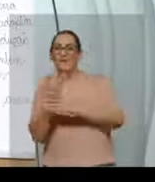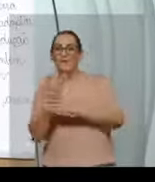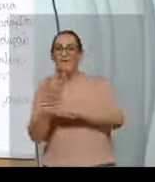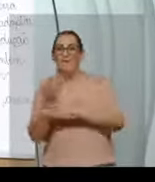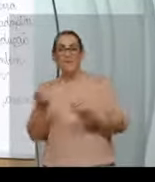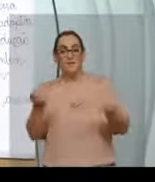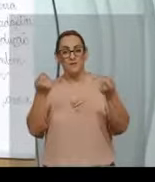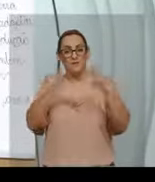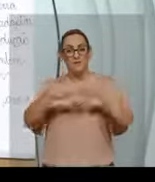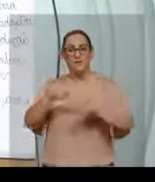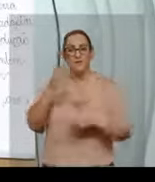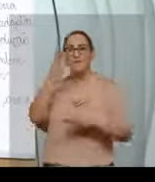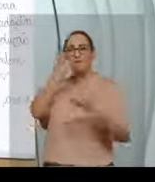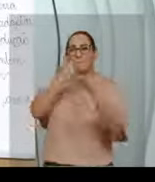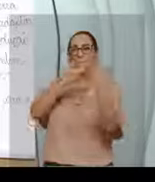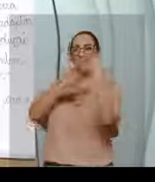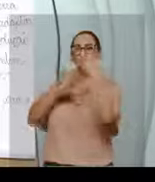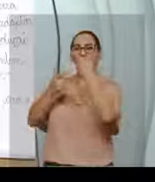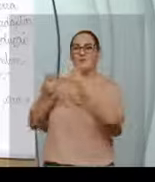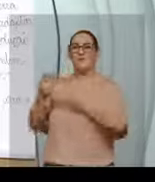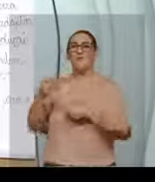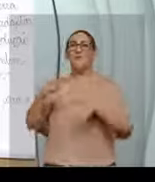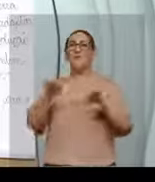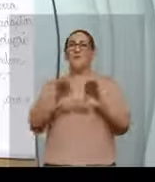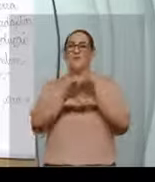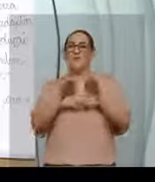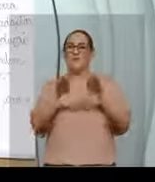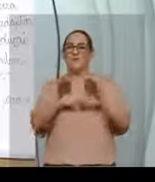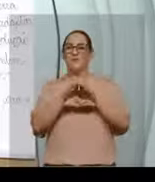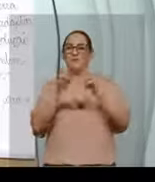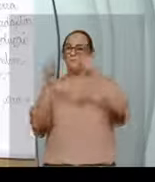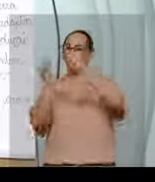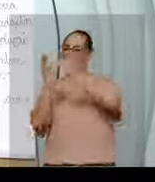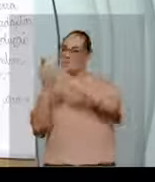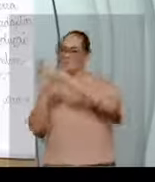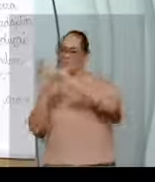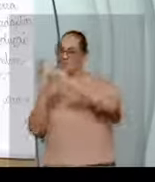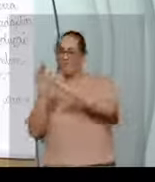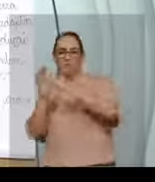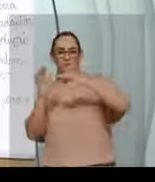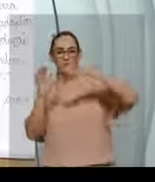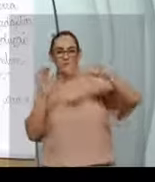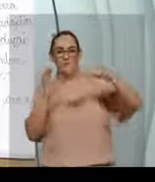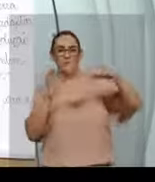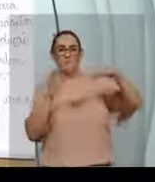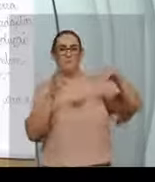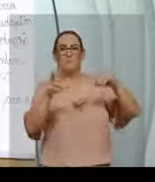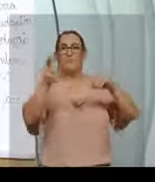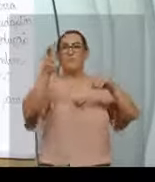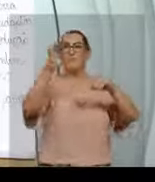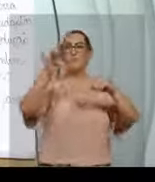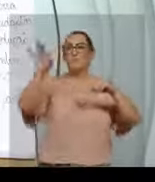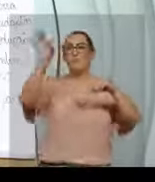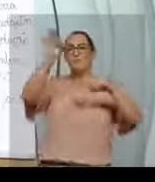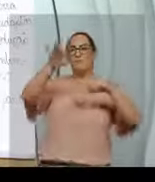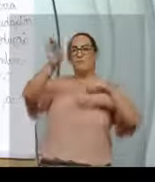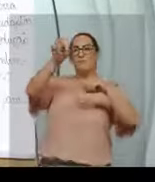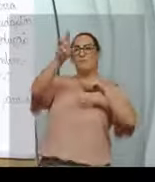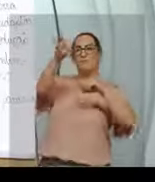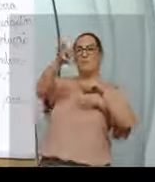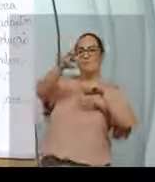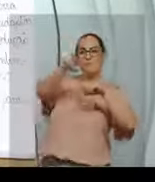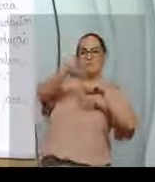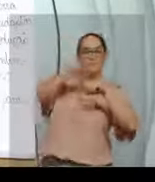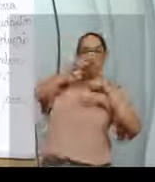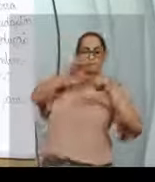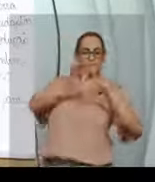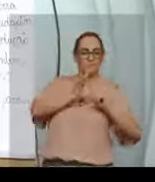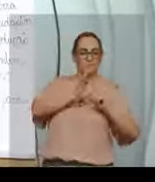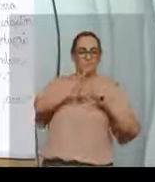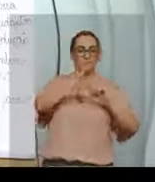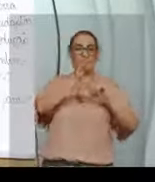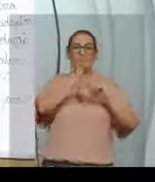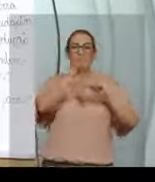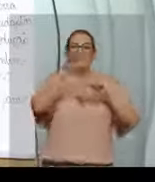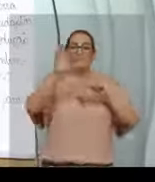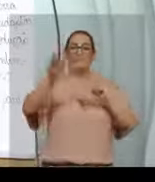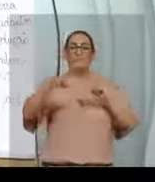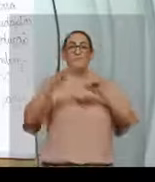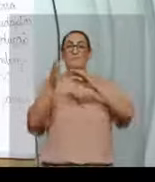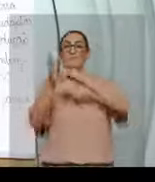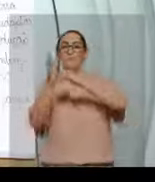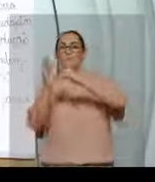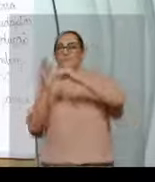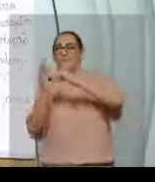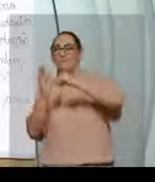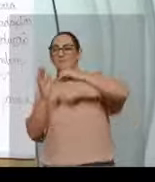possui beleza e doce néctar também. Atrai insetos que passeiam pela antera, trazendo o grão de